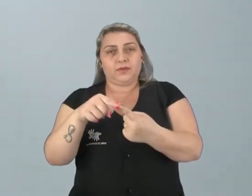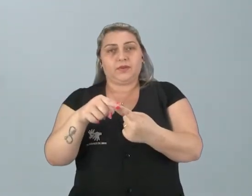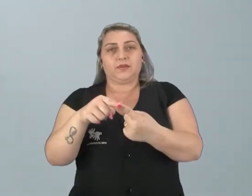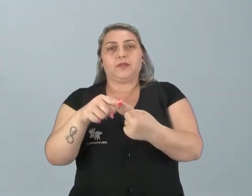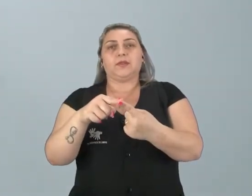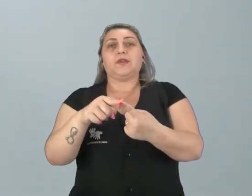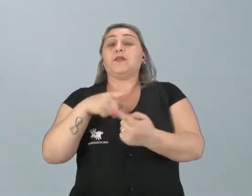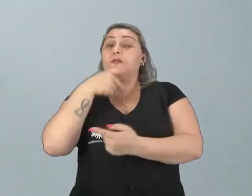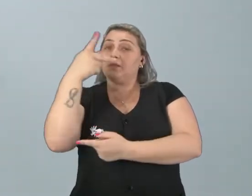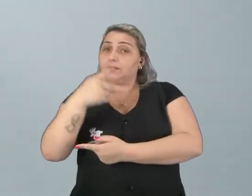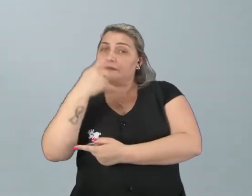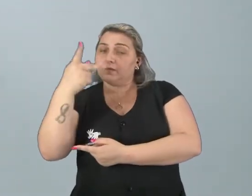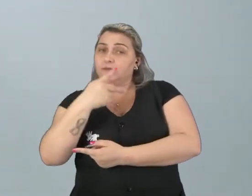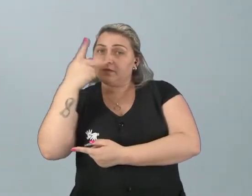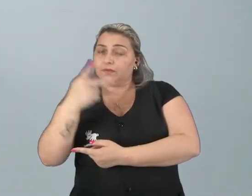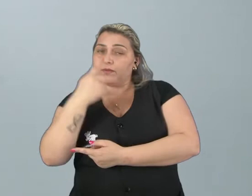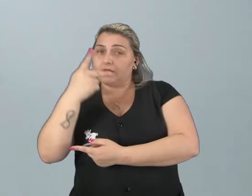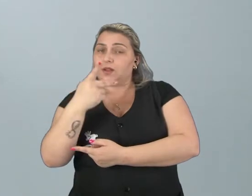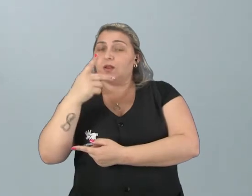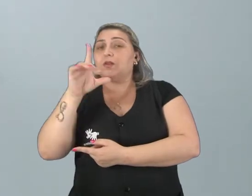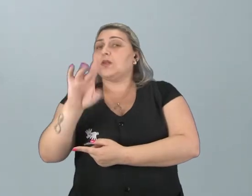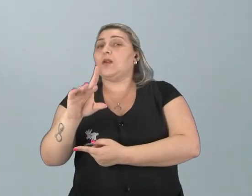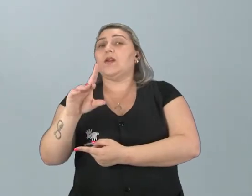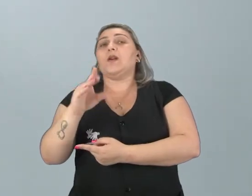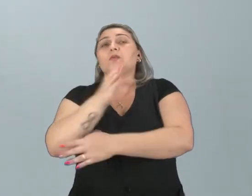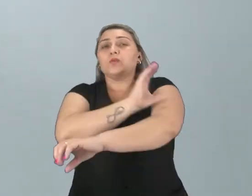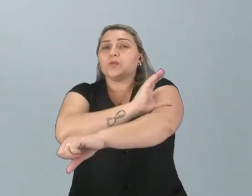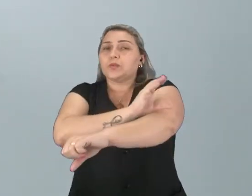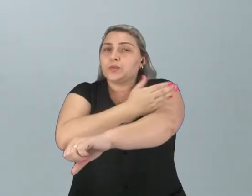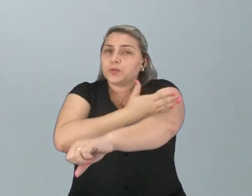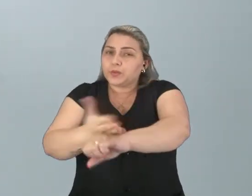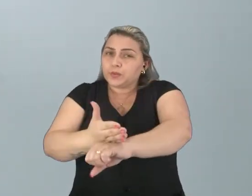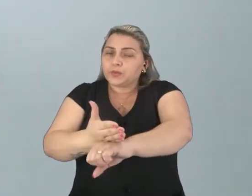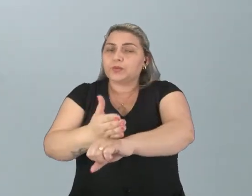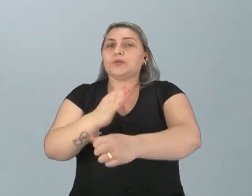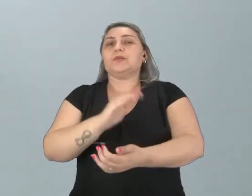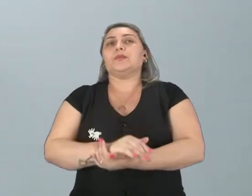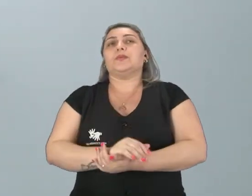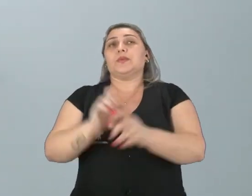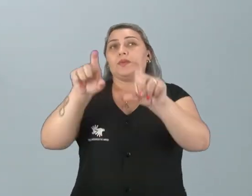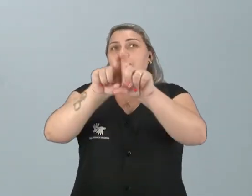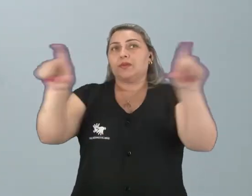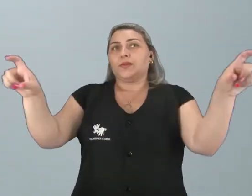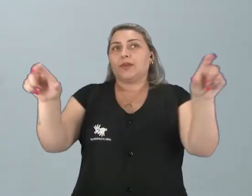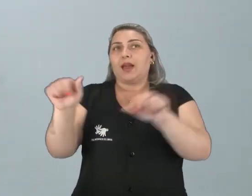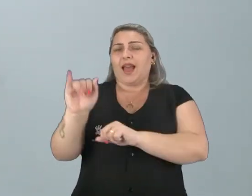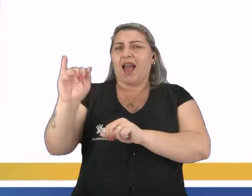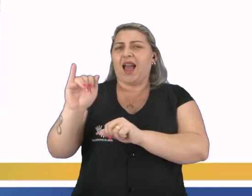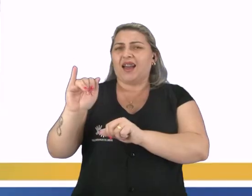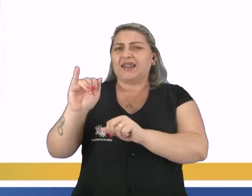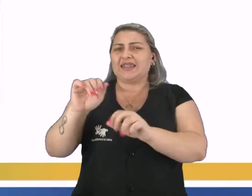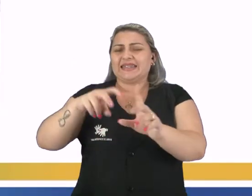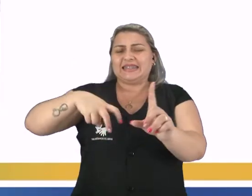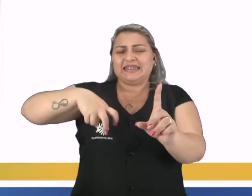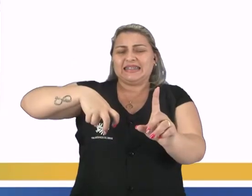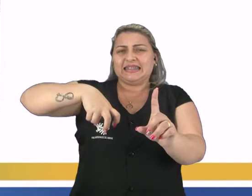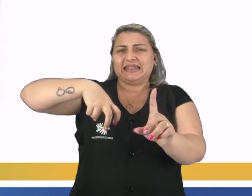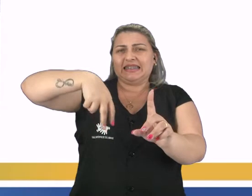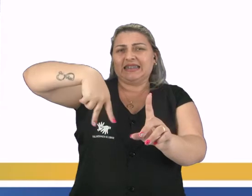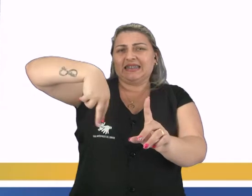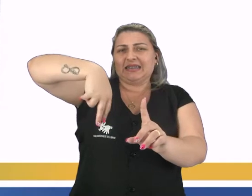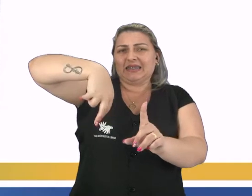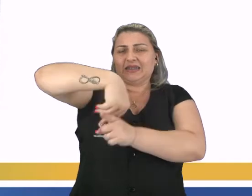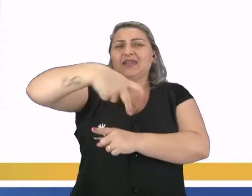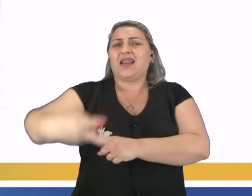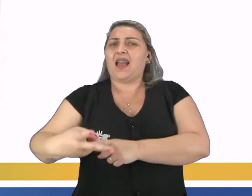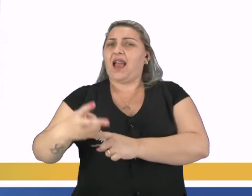nossa boca, na nossa fala, por vício. Olhem a tirinha. Ai, dei uma bruta topada. Que foi, mãe?